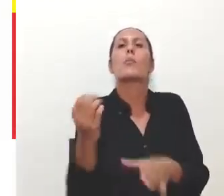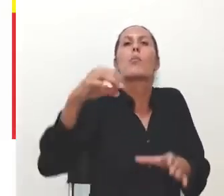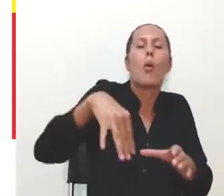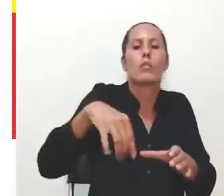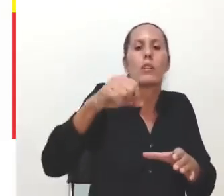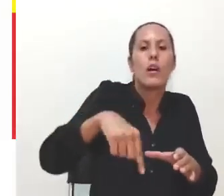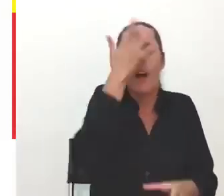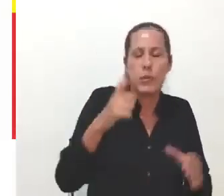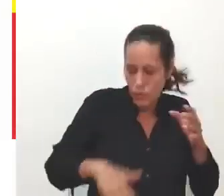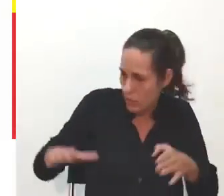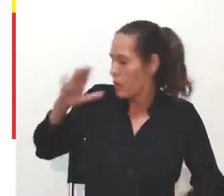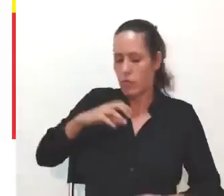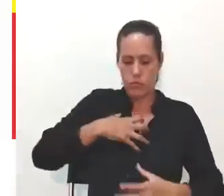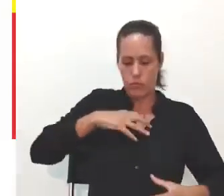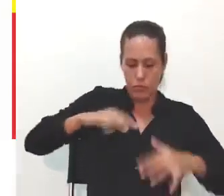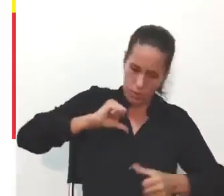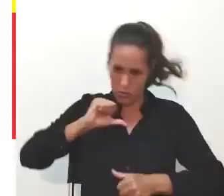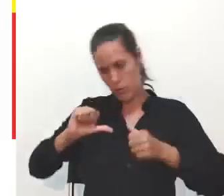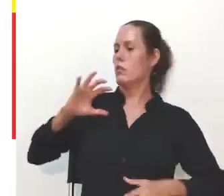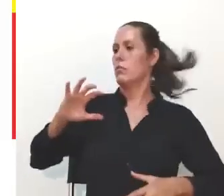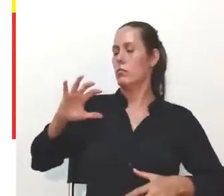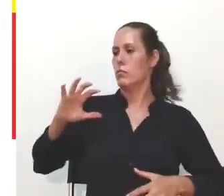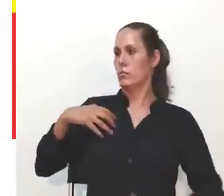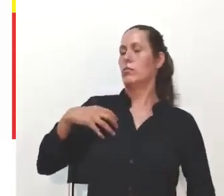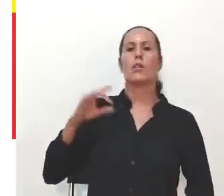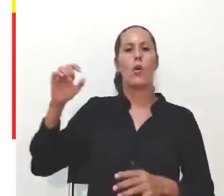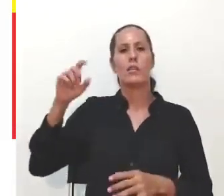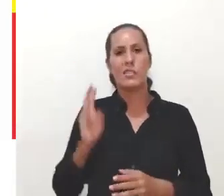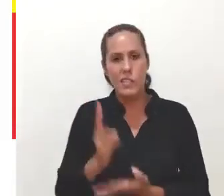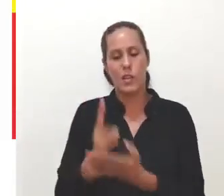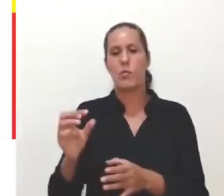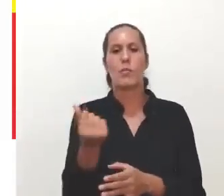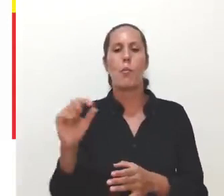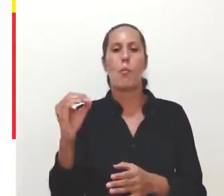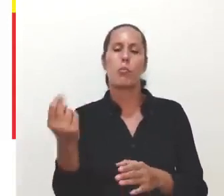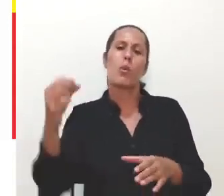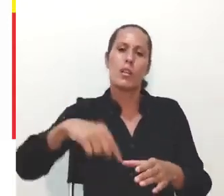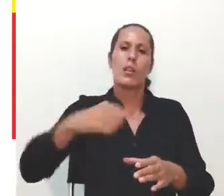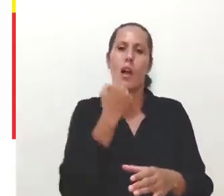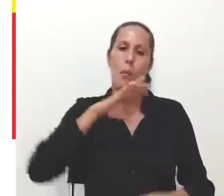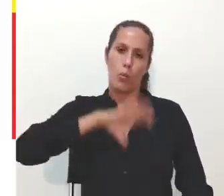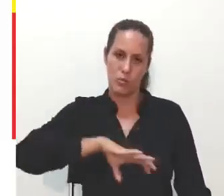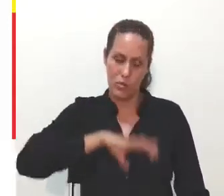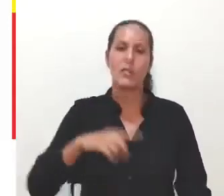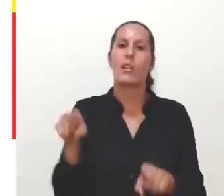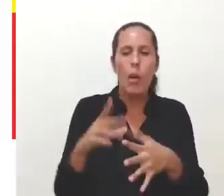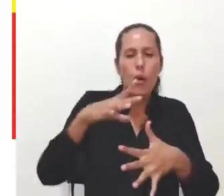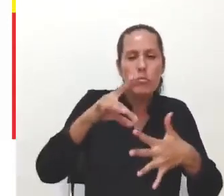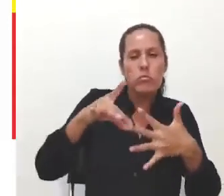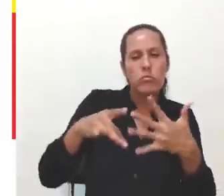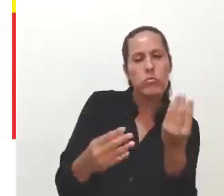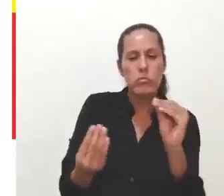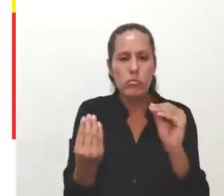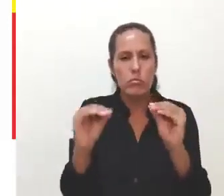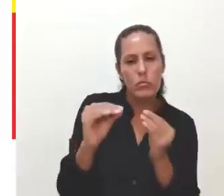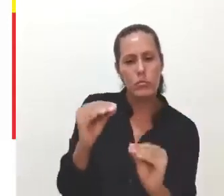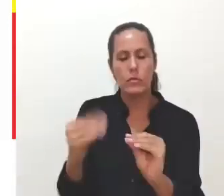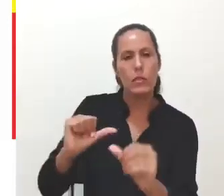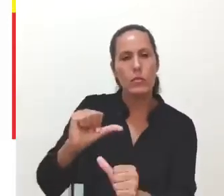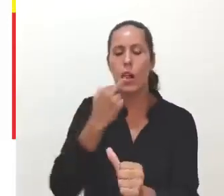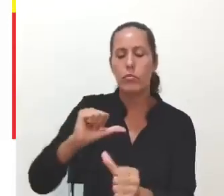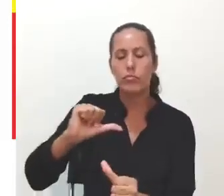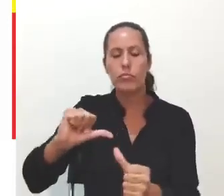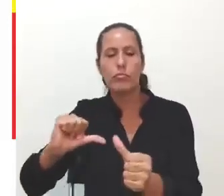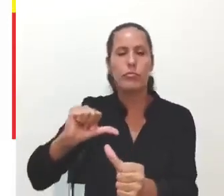o pessoal fica lá todo paradão, todo pintado de prata, de azul, de verde. E aí, quando você coloca uma moedinha no chapéu,